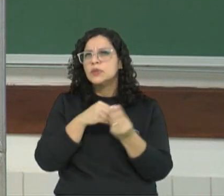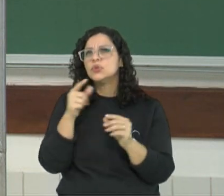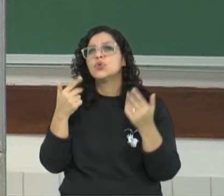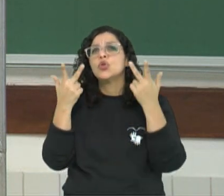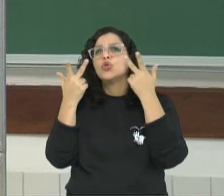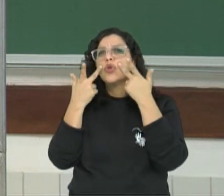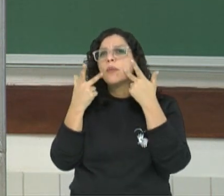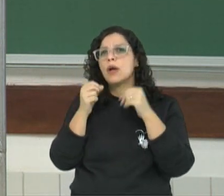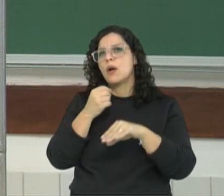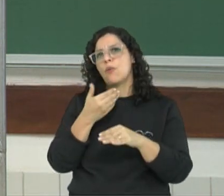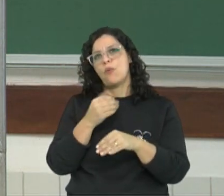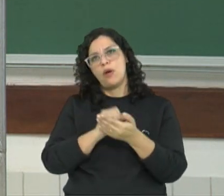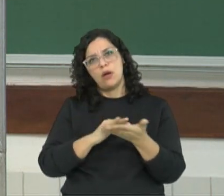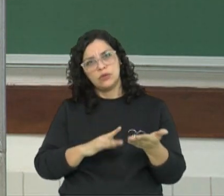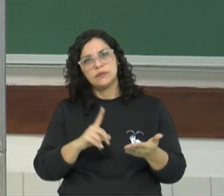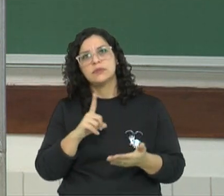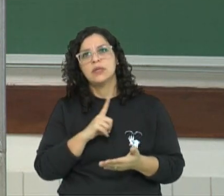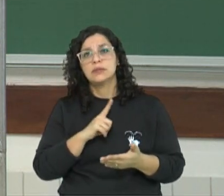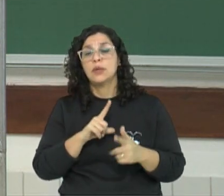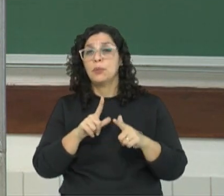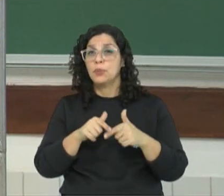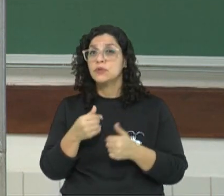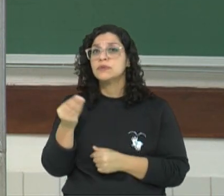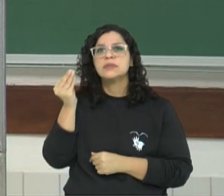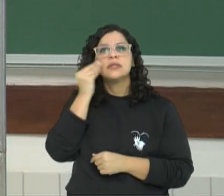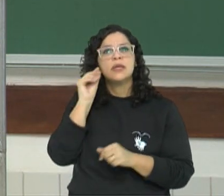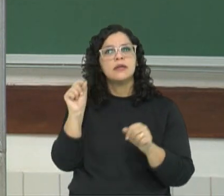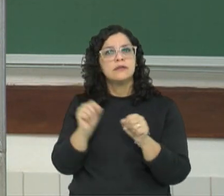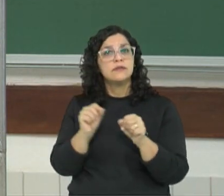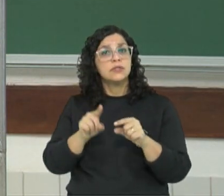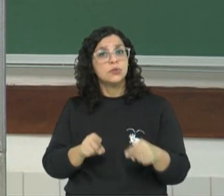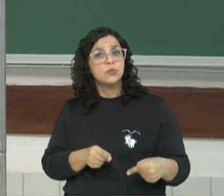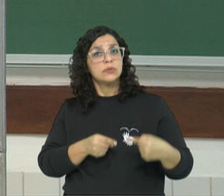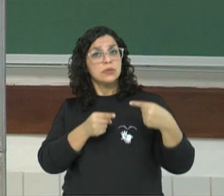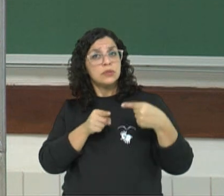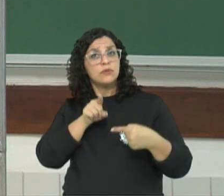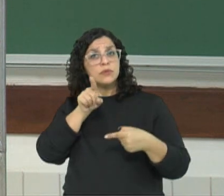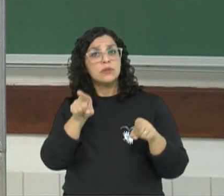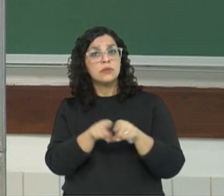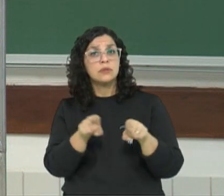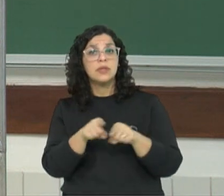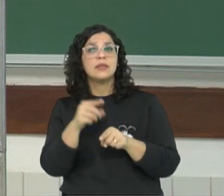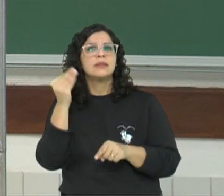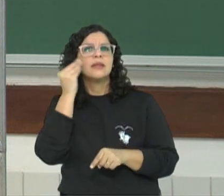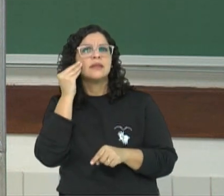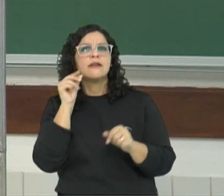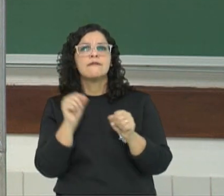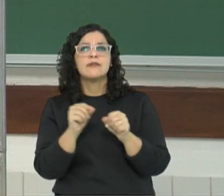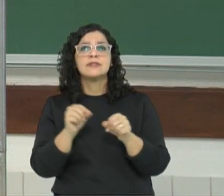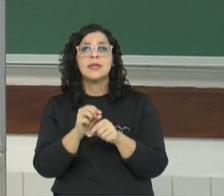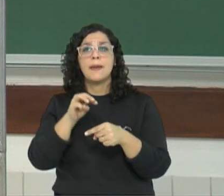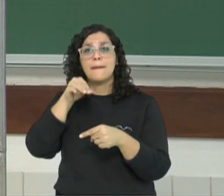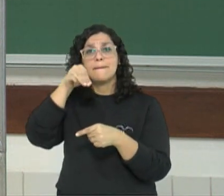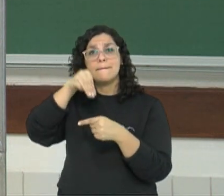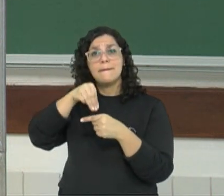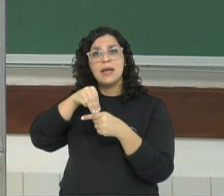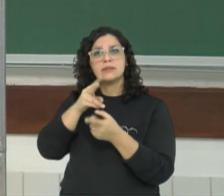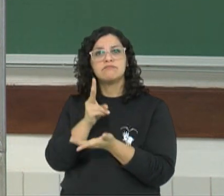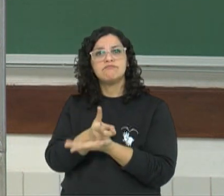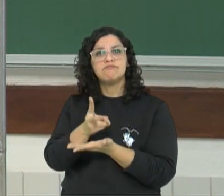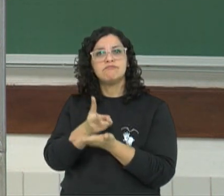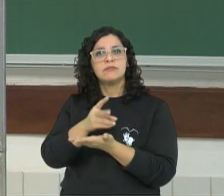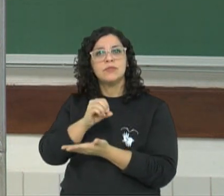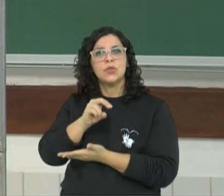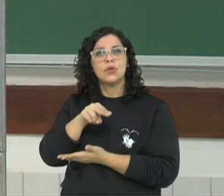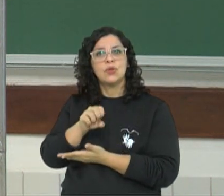comum nos exercícios, certo? E tente fazer isso, um desafio para vocês é trabalharem com a massa constante. Ou seja, do